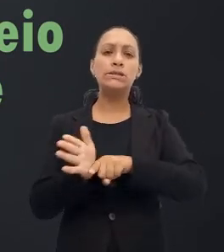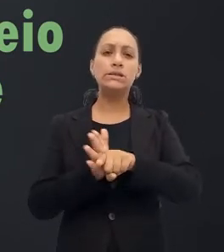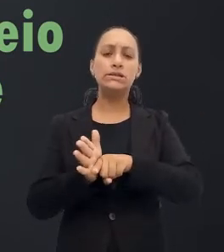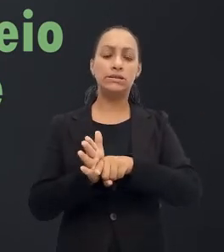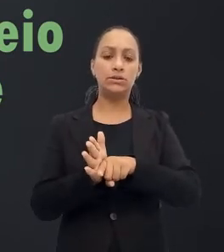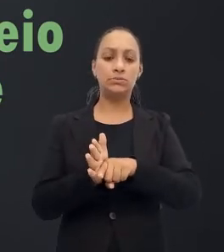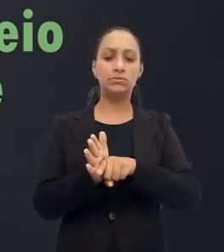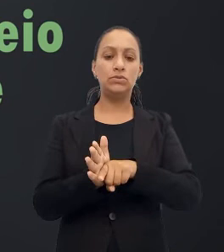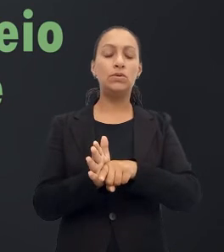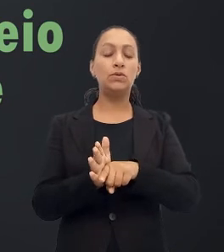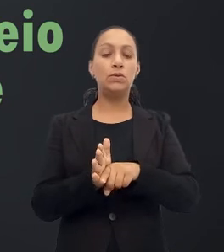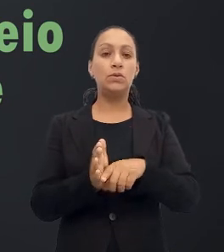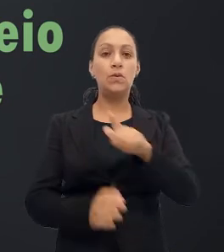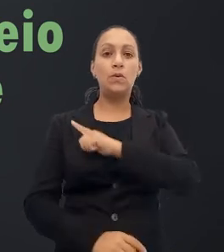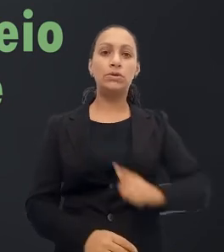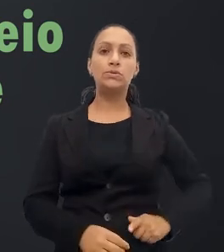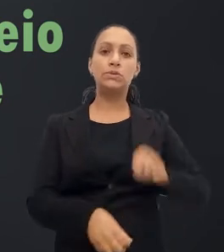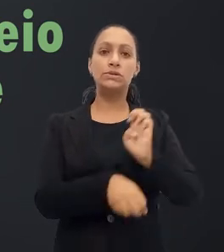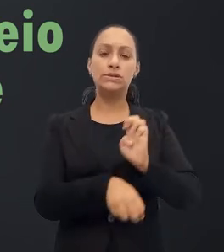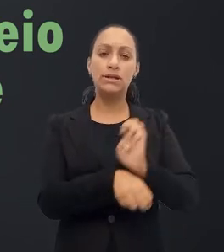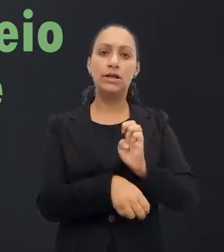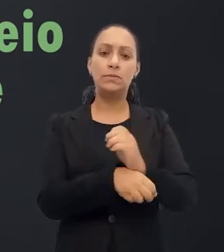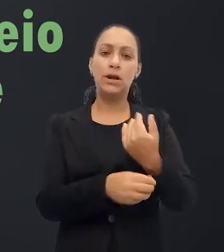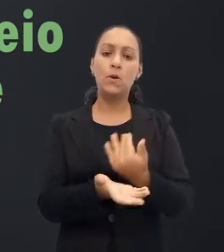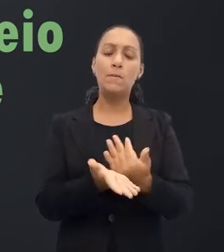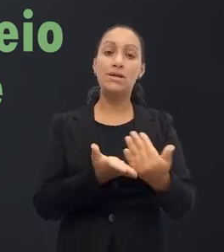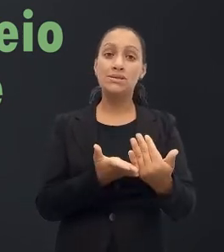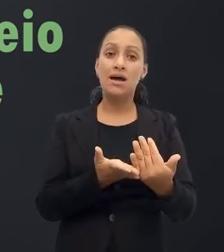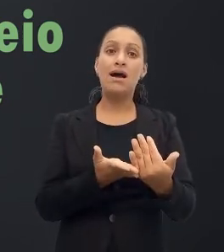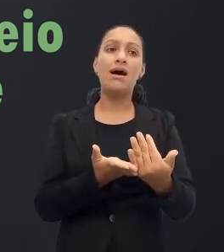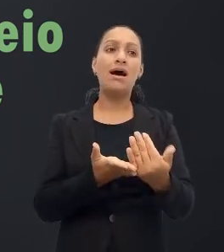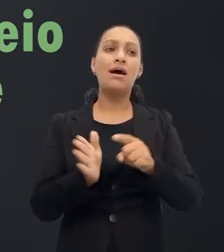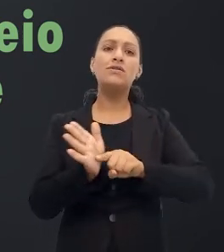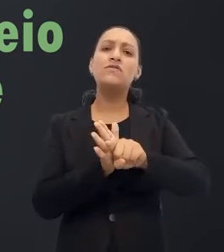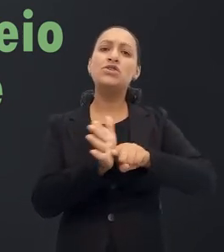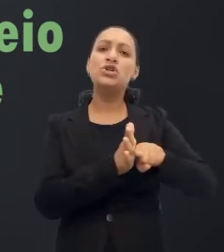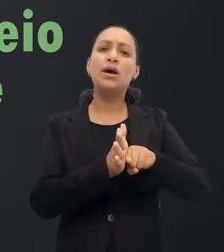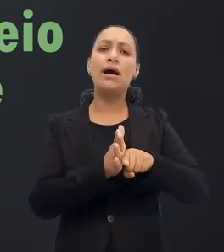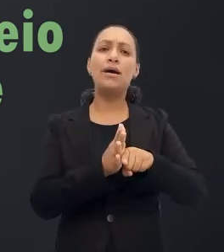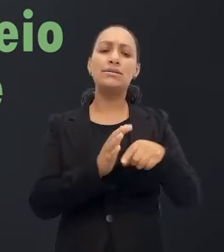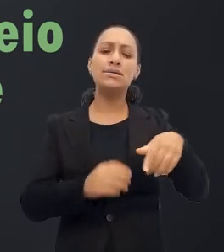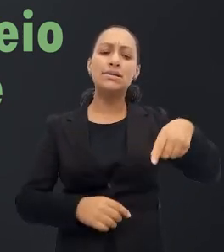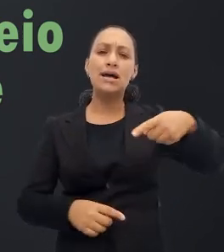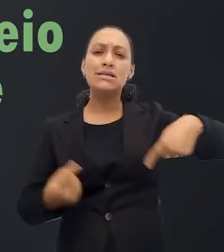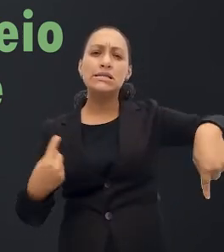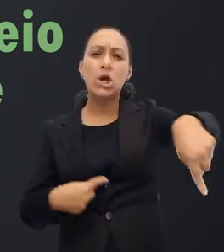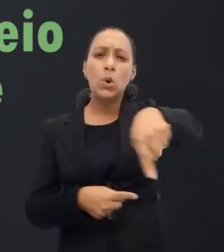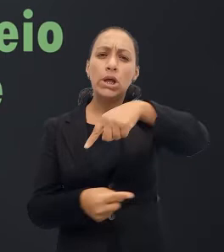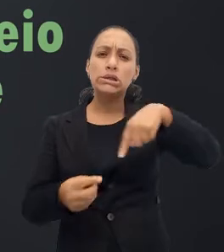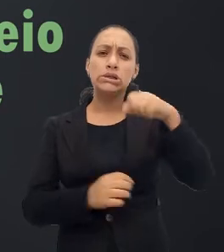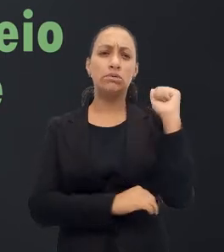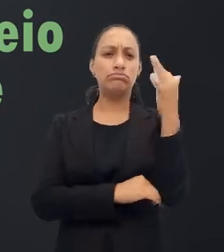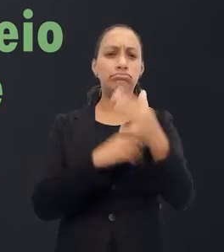procurou para que iniciasse essa investigação do vírus, essa circulação dele no ambiente lá em meados de maio do ano